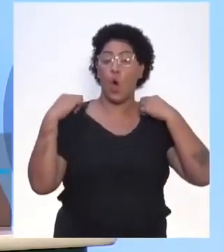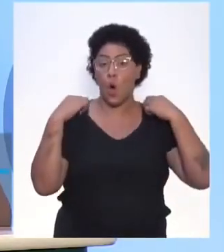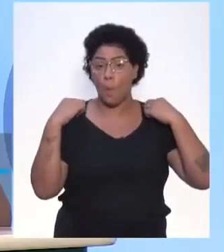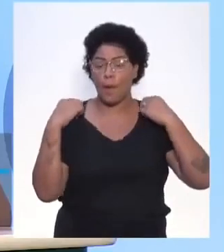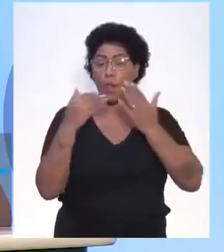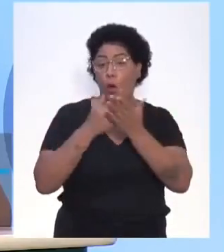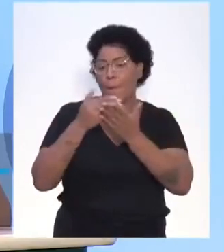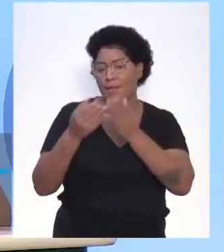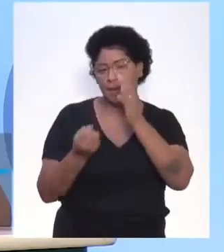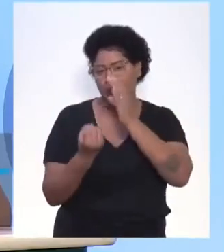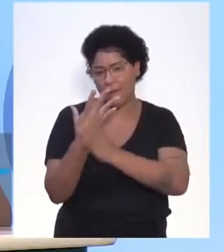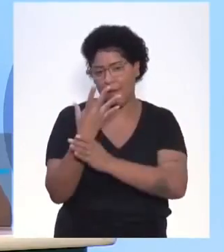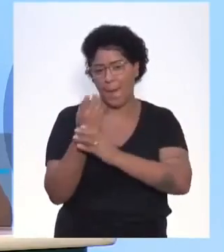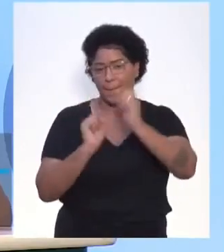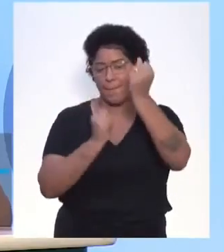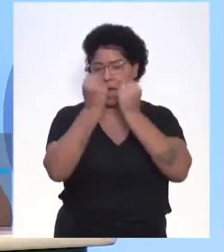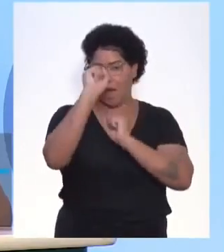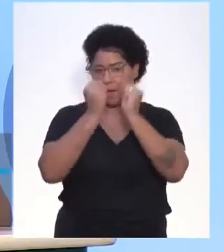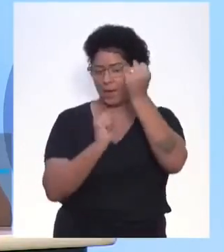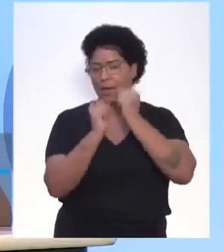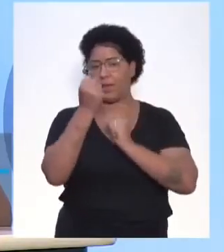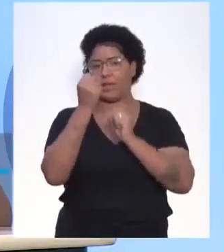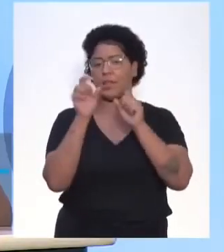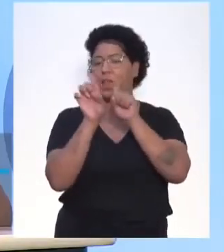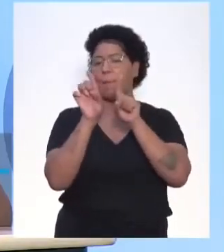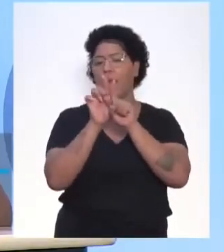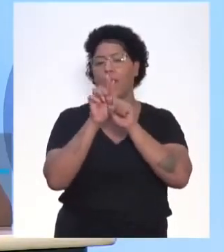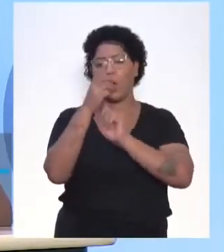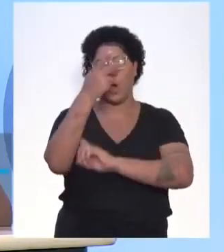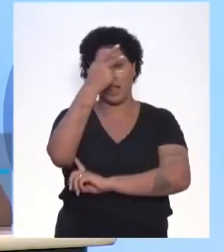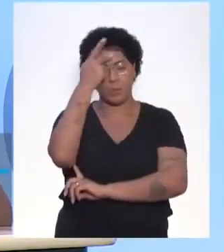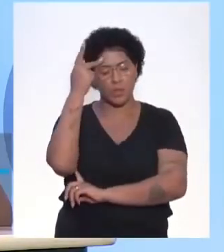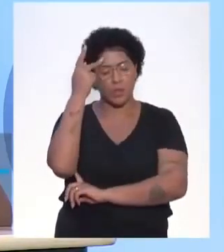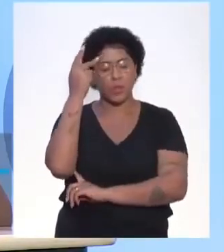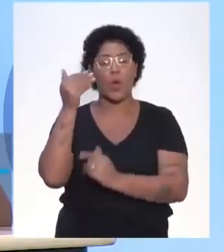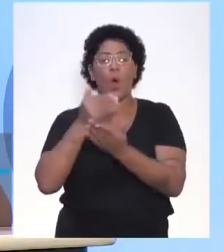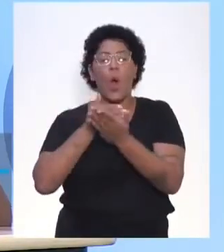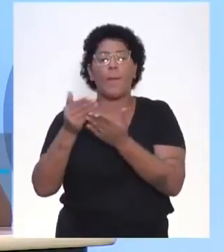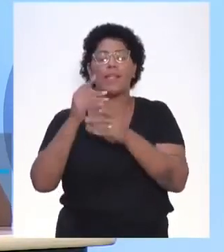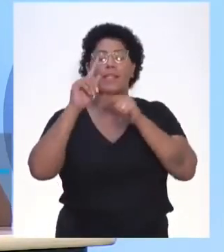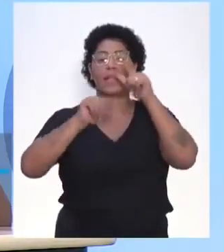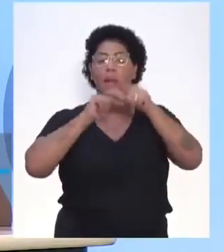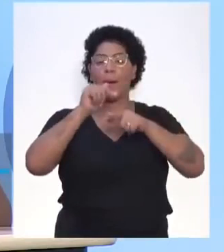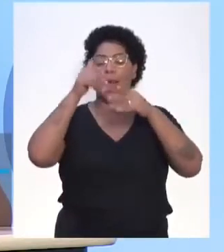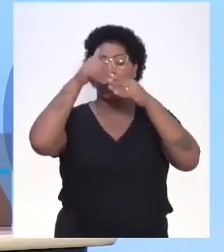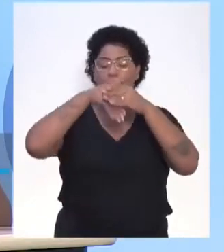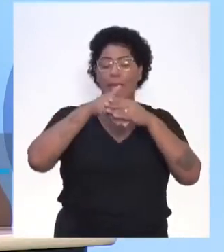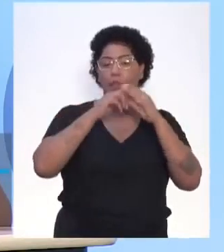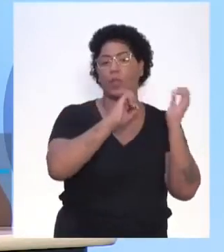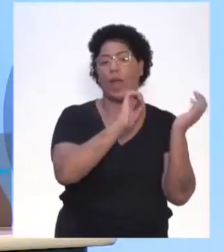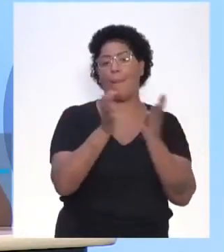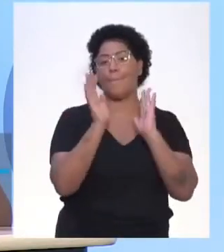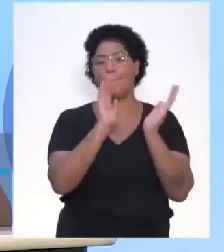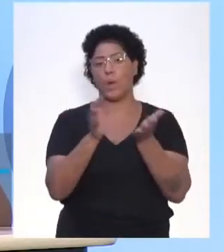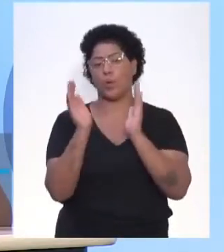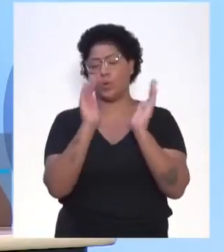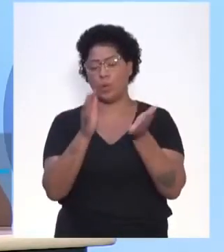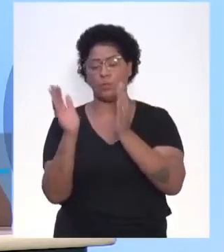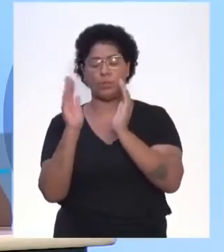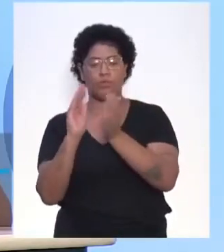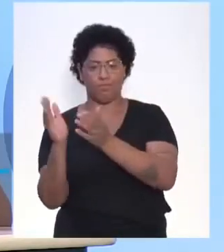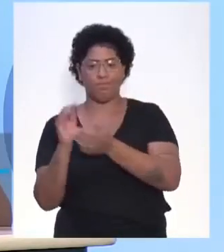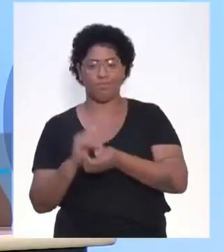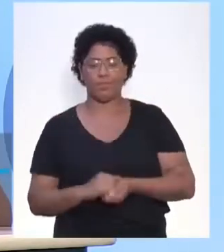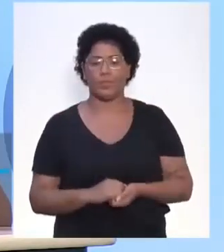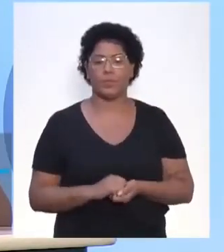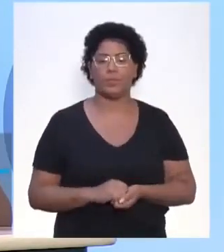de uma mesma propriedade, né? Isso ainda existe nos dias atuais, né? A trust é quando todas